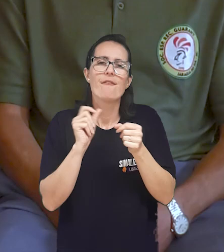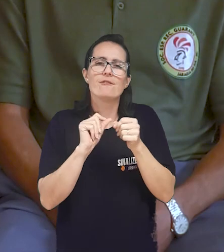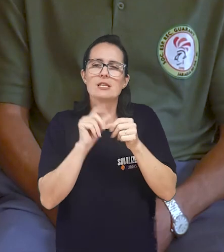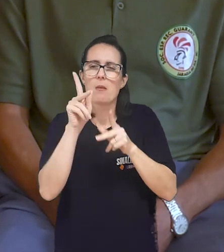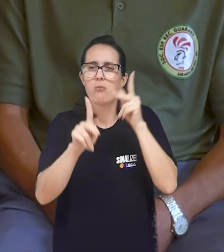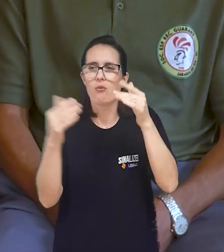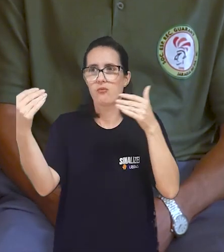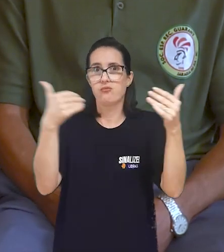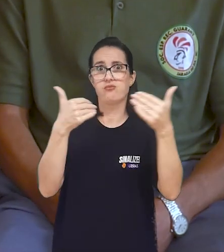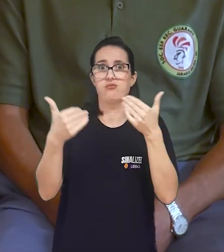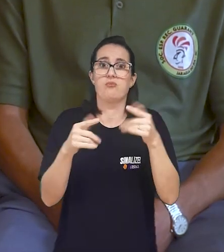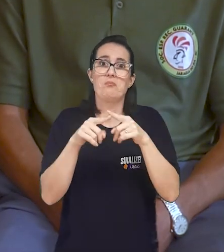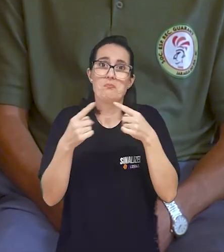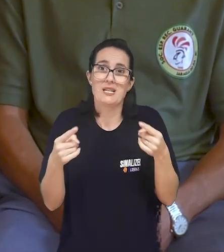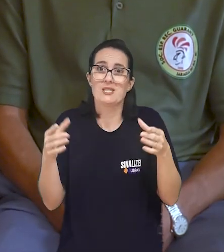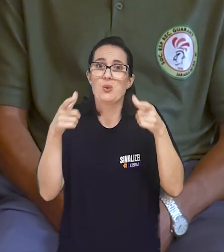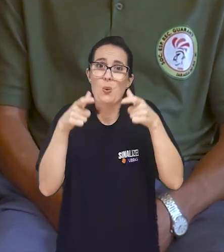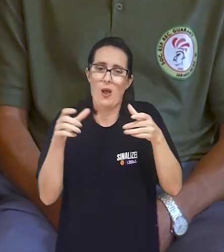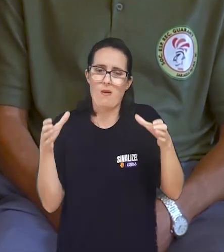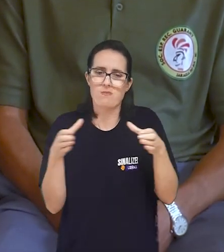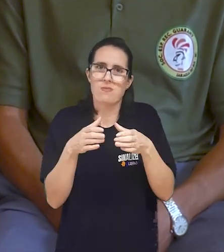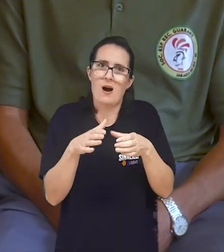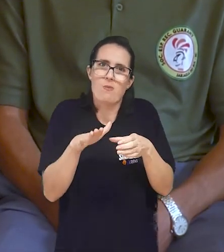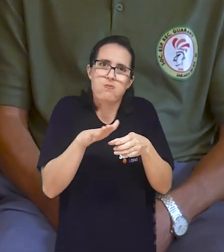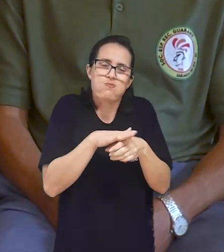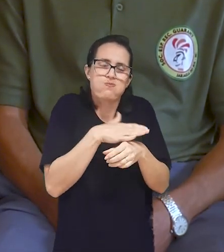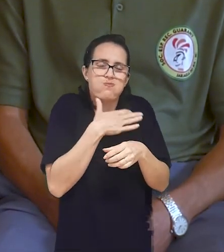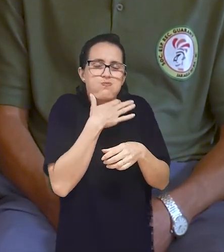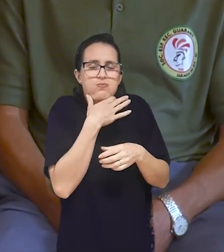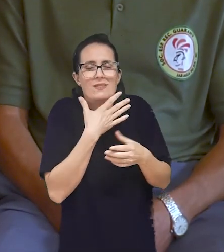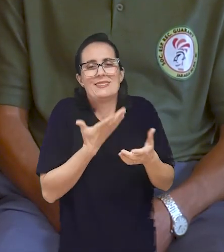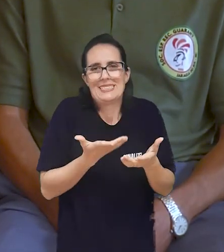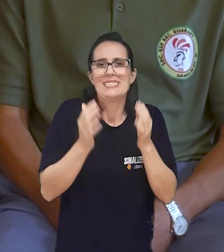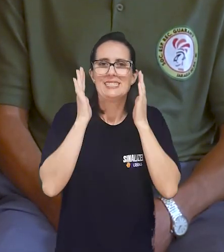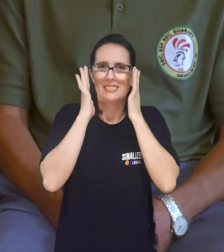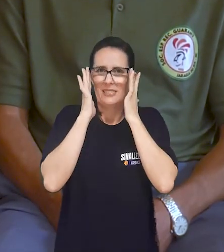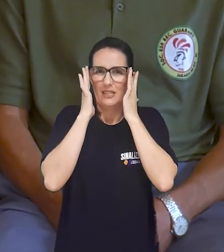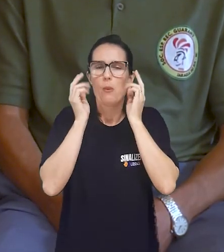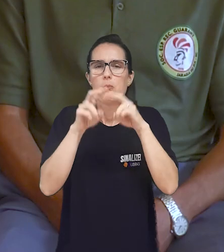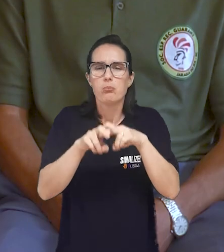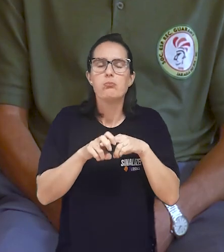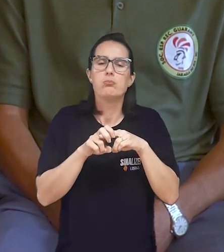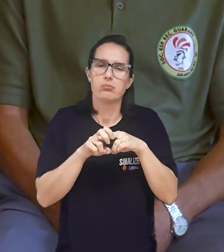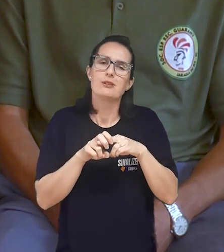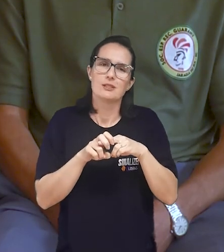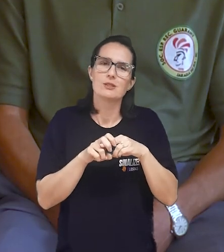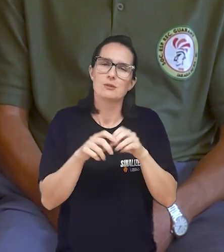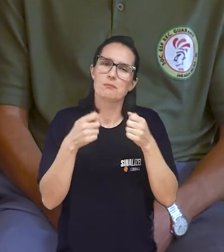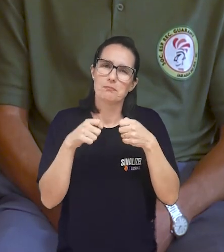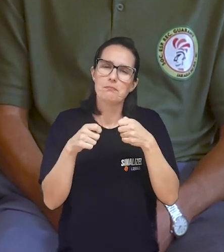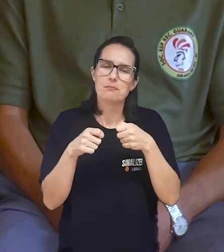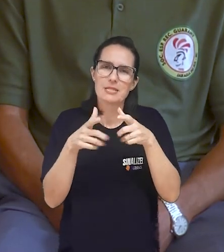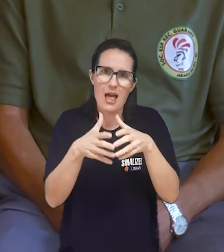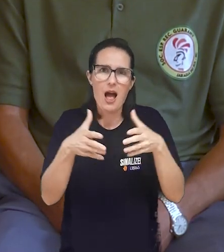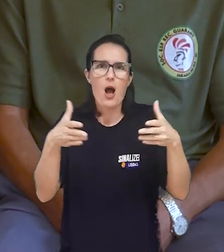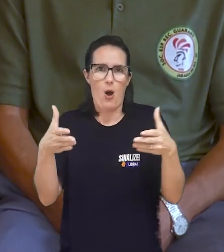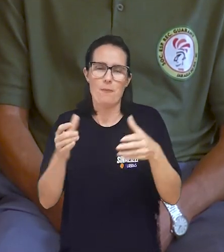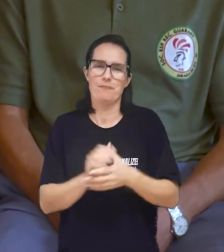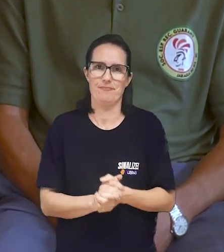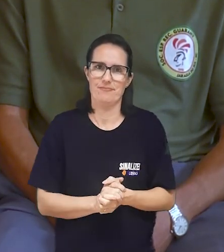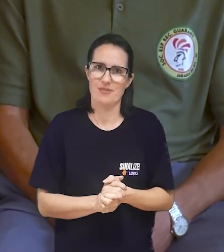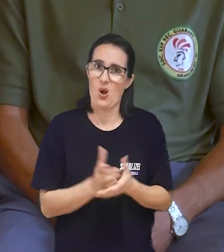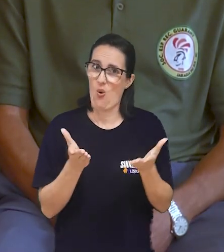vezes a gente quer colocar mais público, não consegue, ou se não temos que fazer alocação de tendas e lonas ali para poder atender